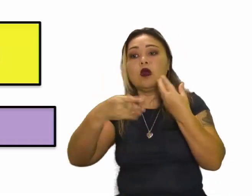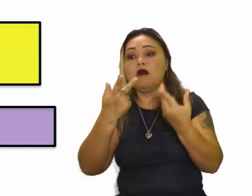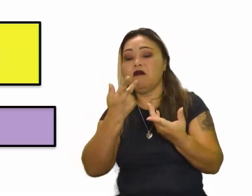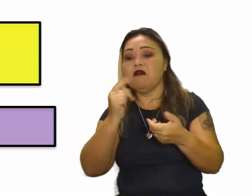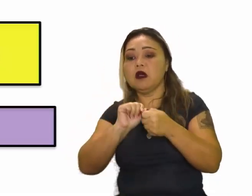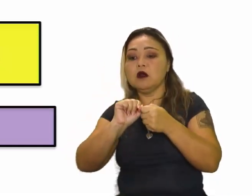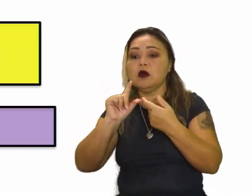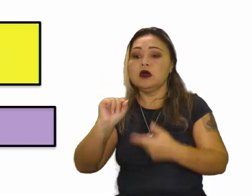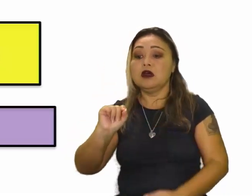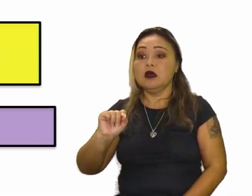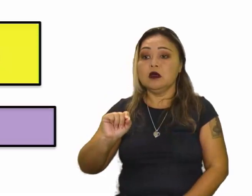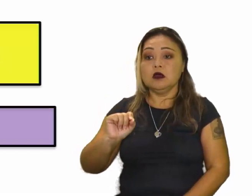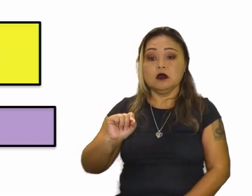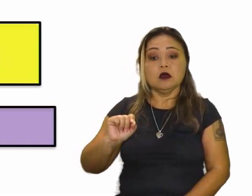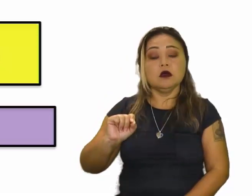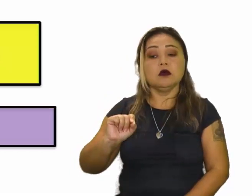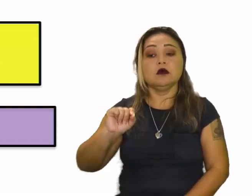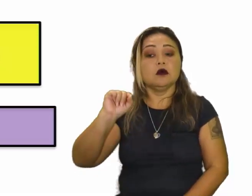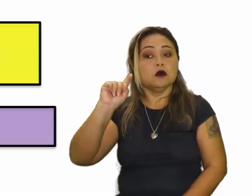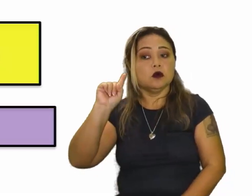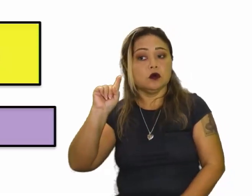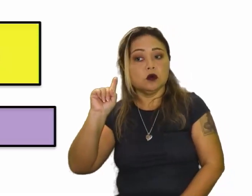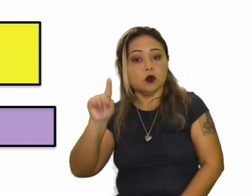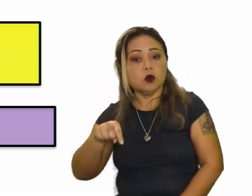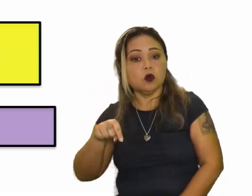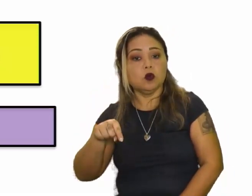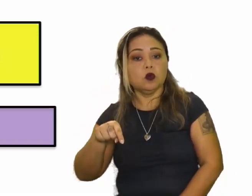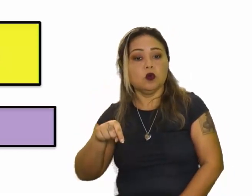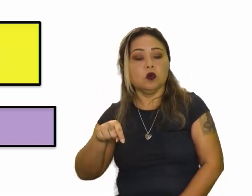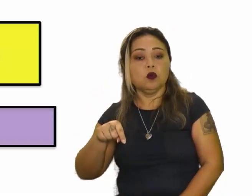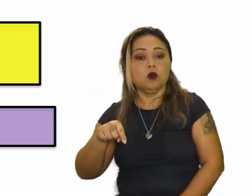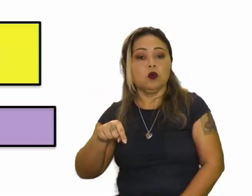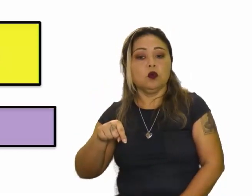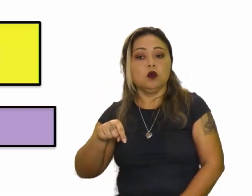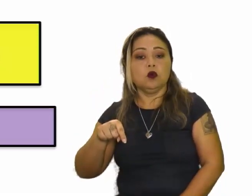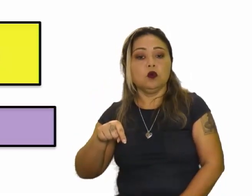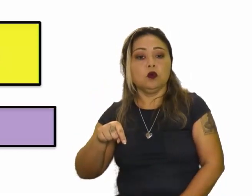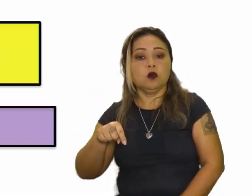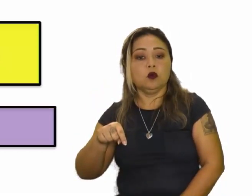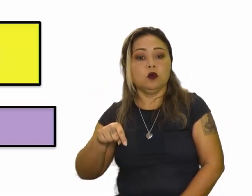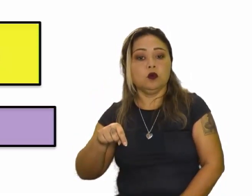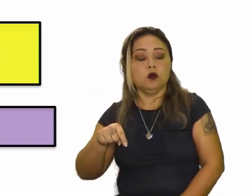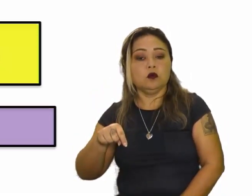Falamos o que, teacher? Falamos sobre